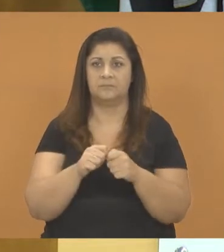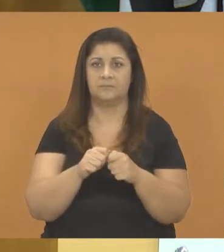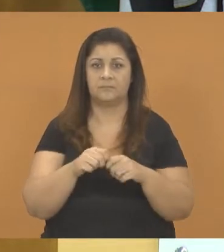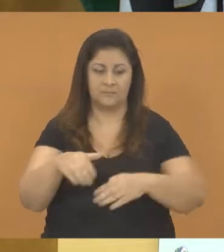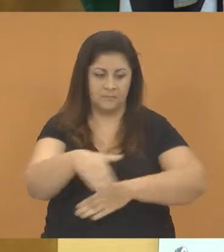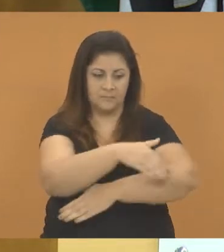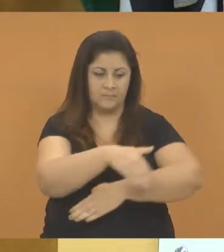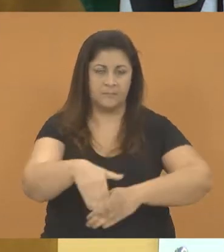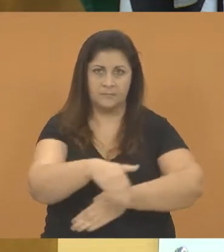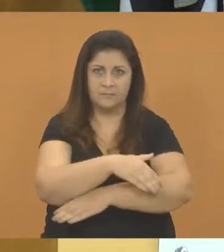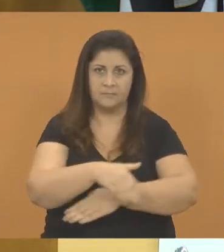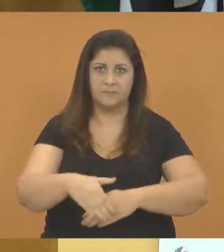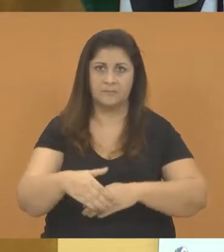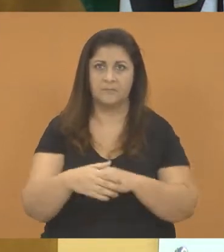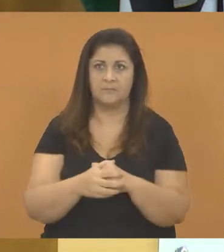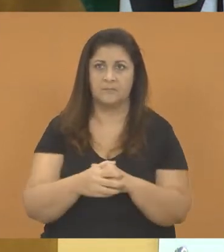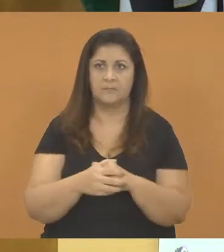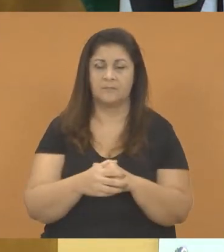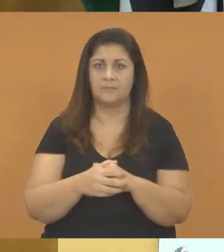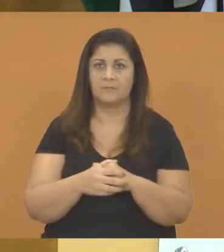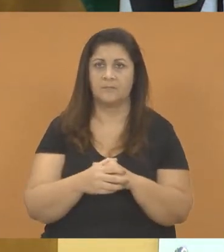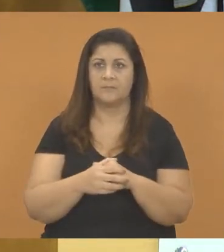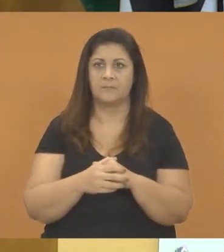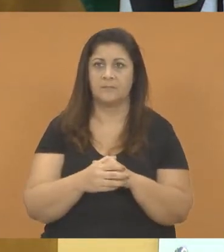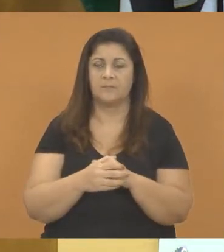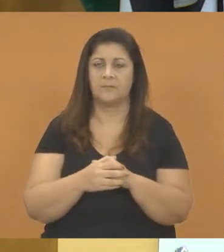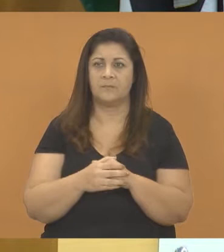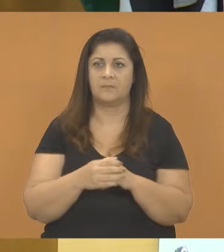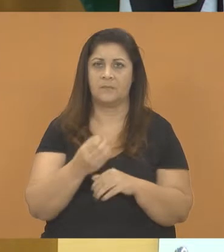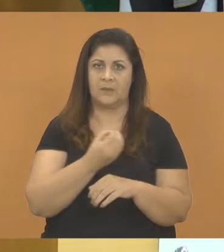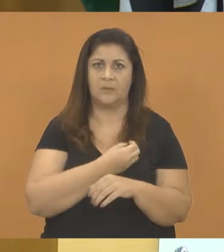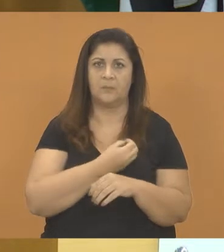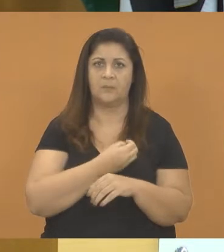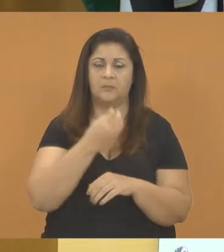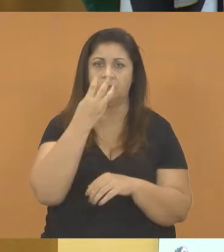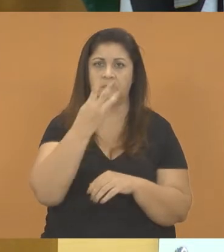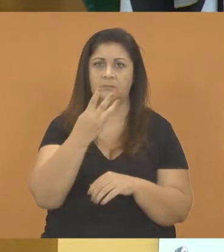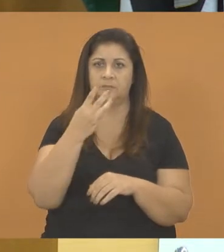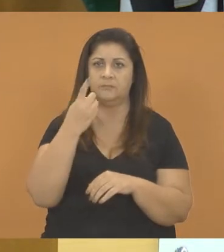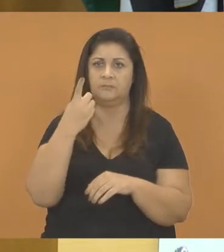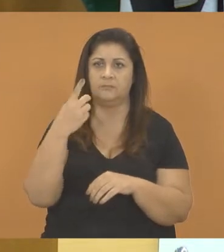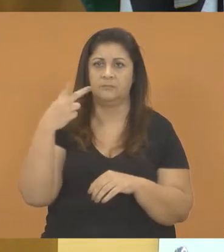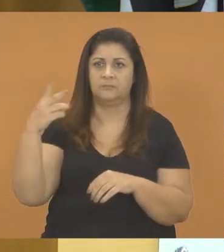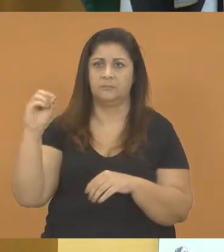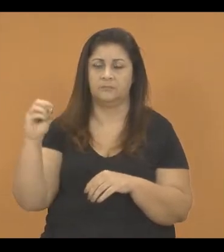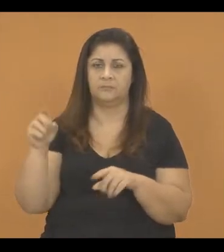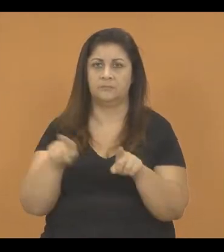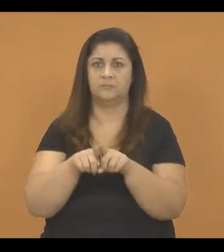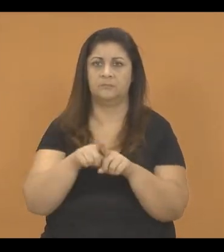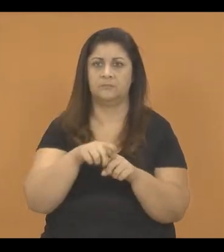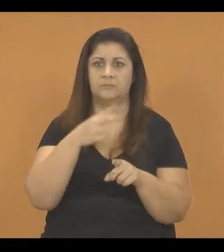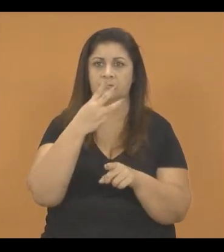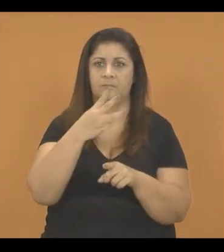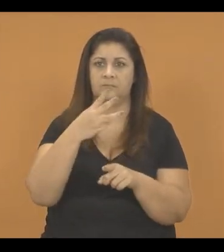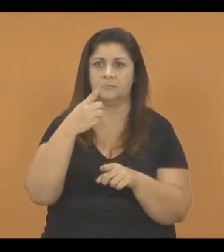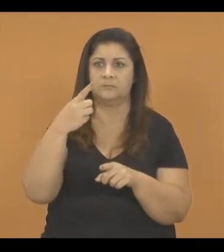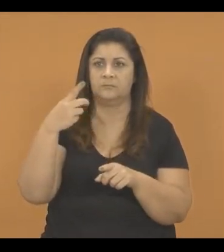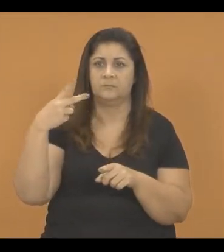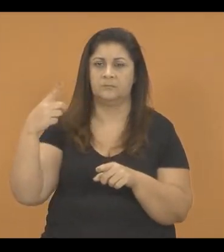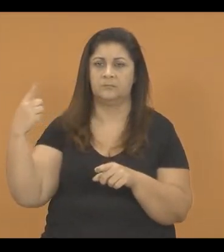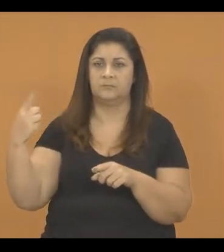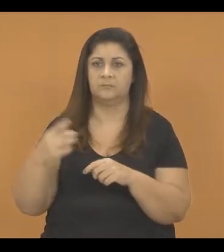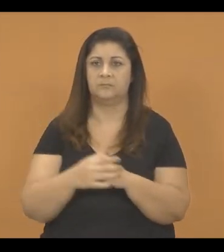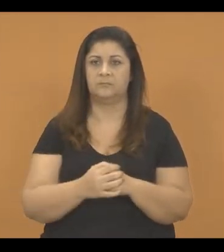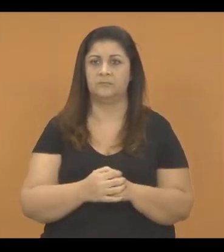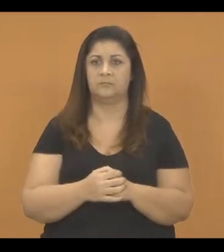nosso pedido as nossas indicações a 3123 1.121 para manutenção da rua ari da